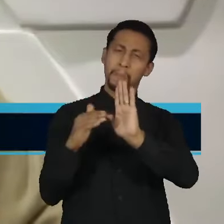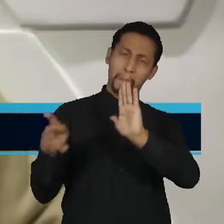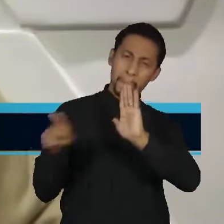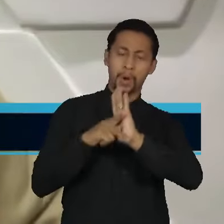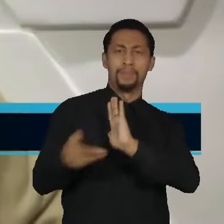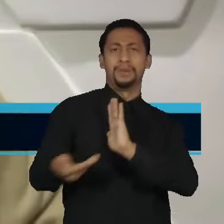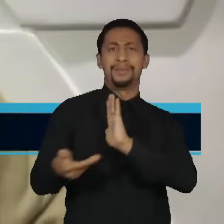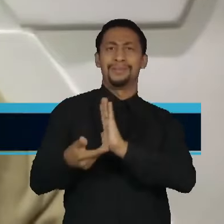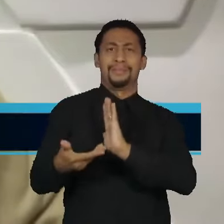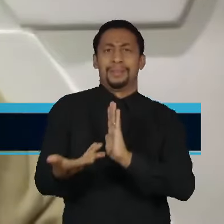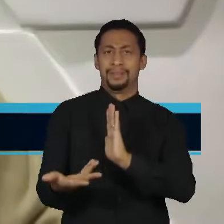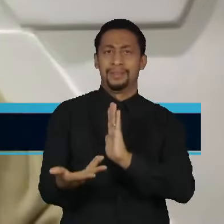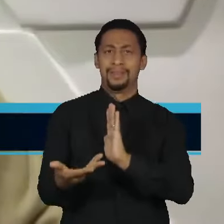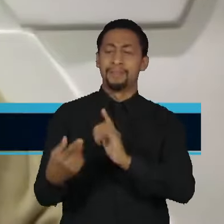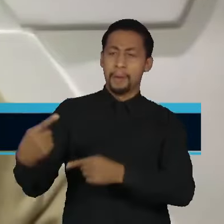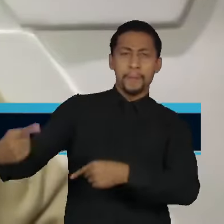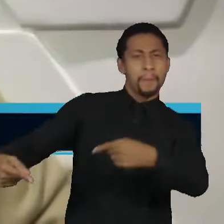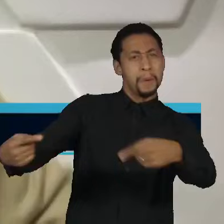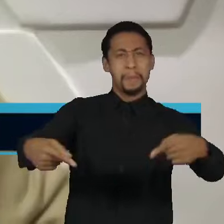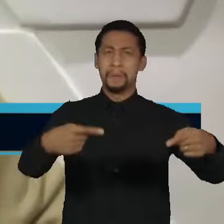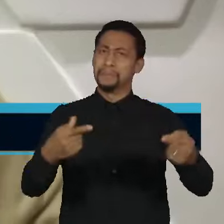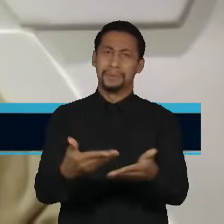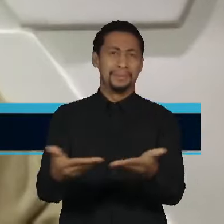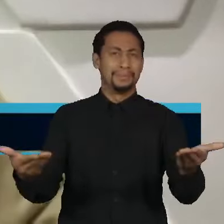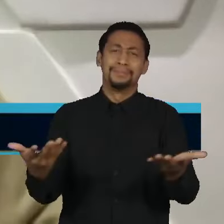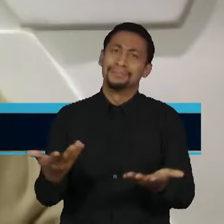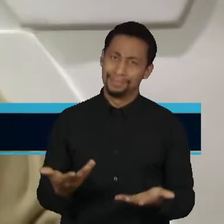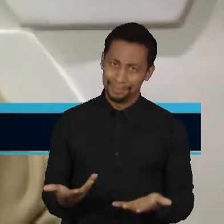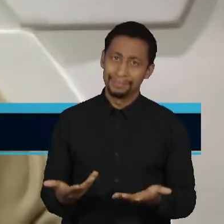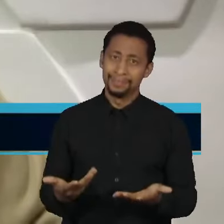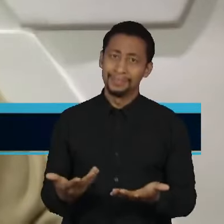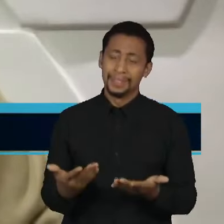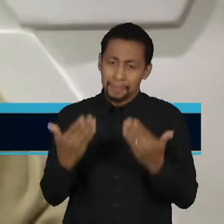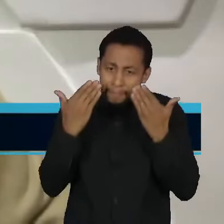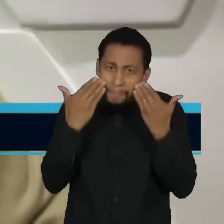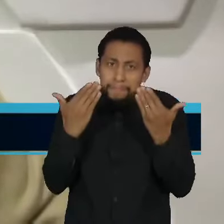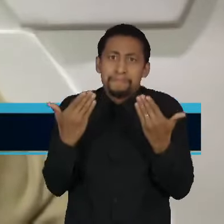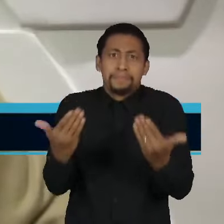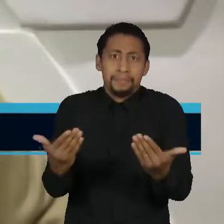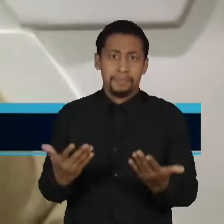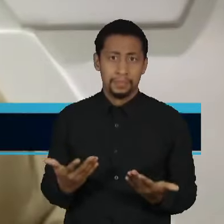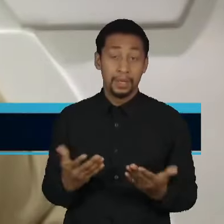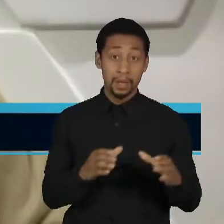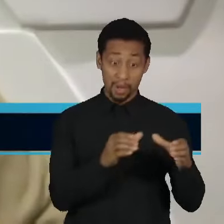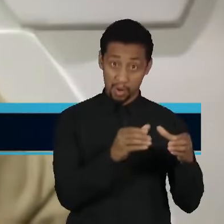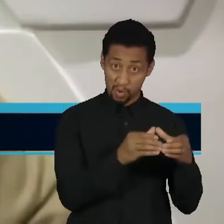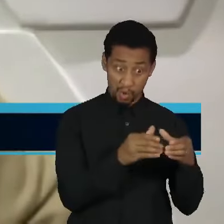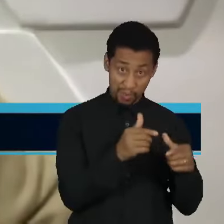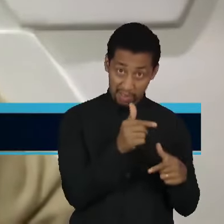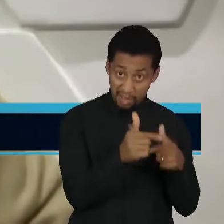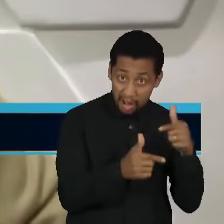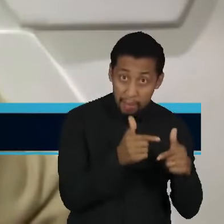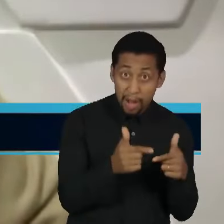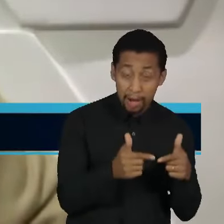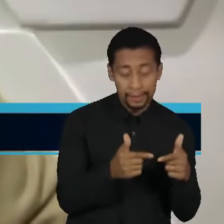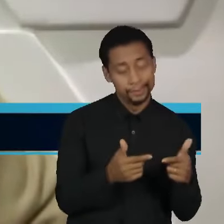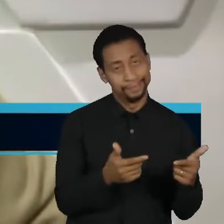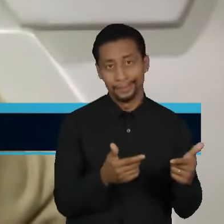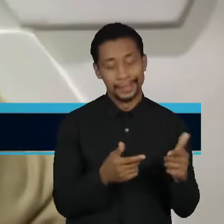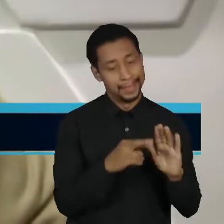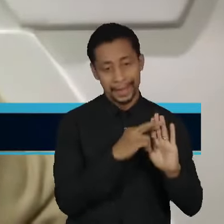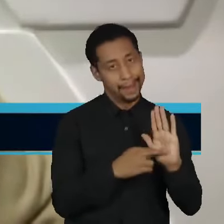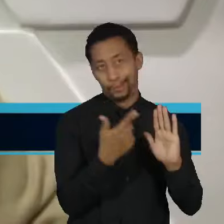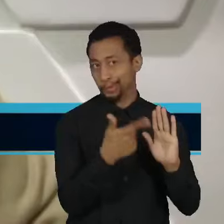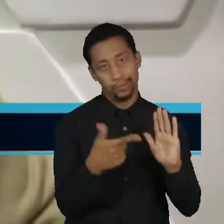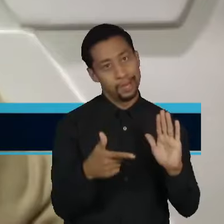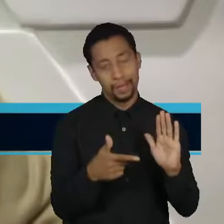haja visto o debate público posto né ah se nós tivermos um grupo de trabalho a coisa vai ser imposta Ah e a gente não sabe quais